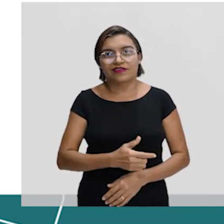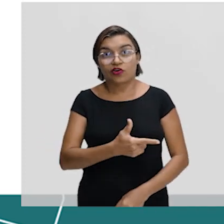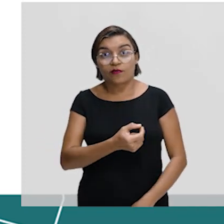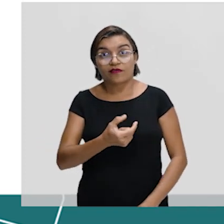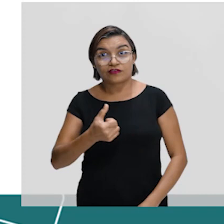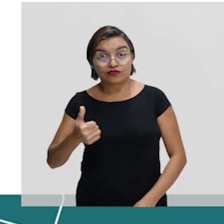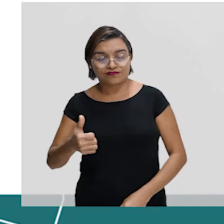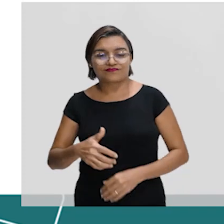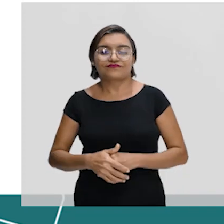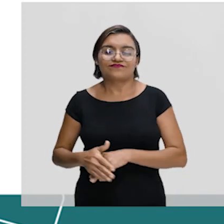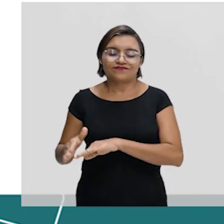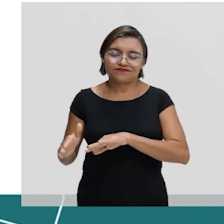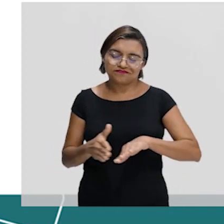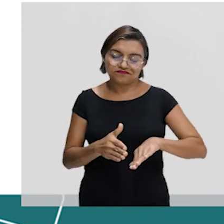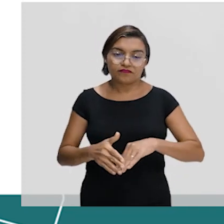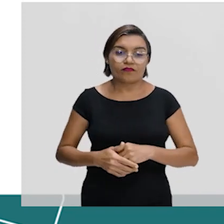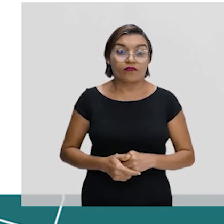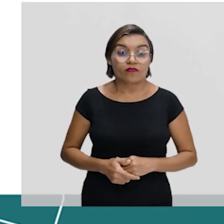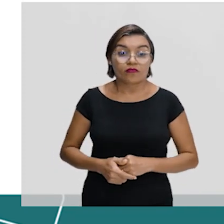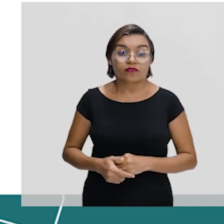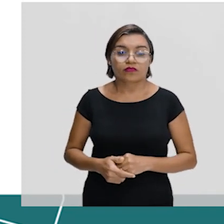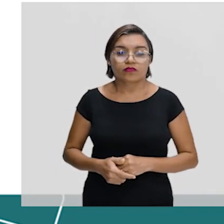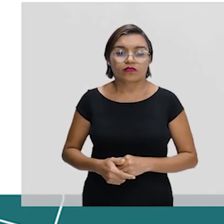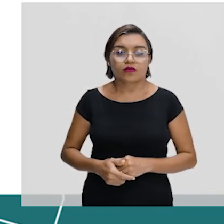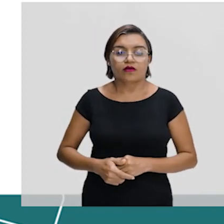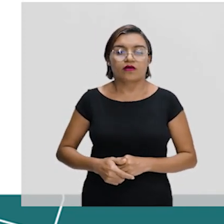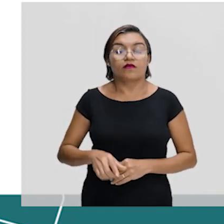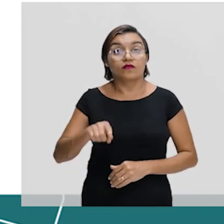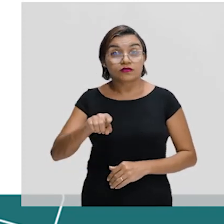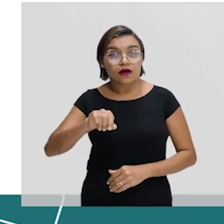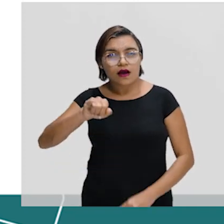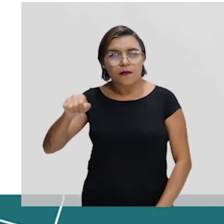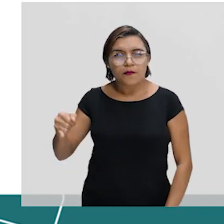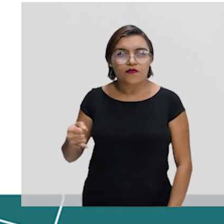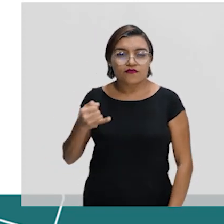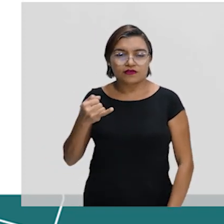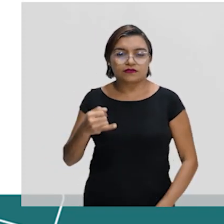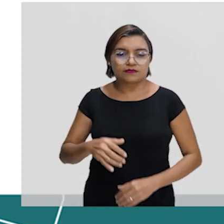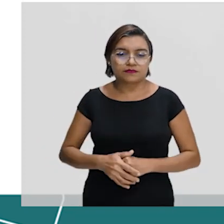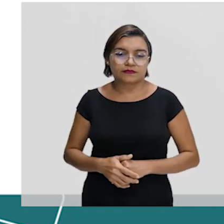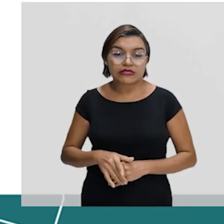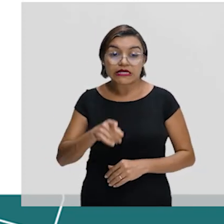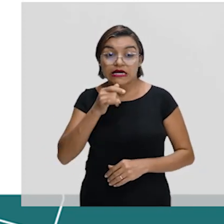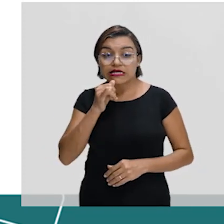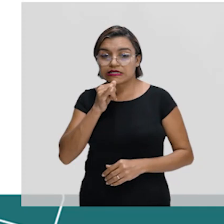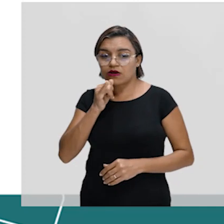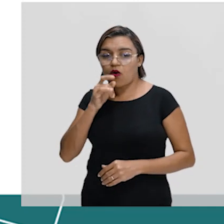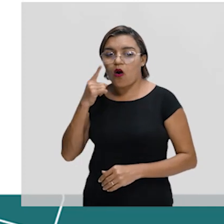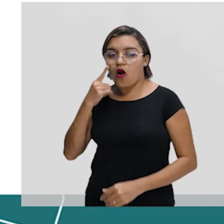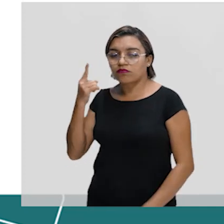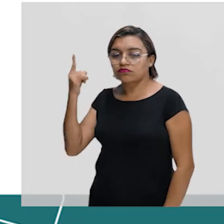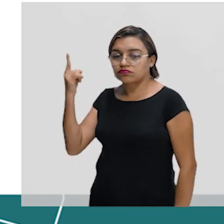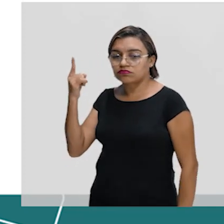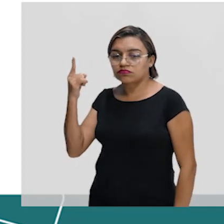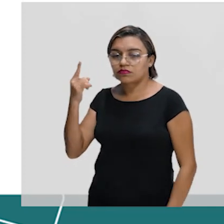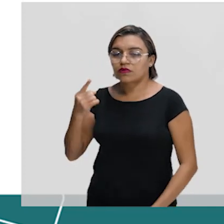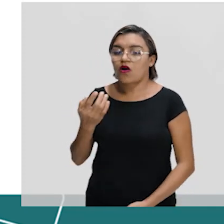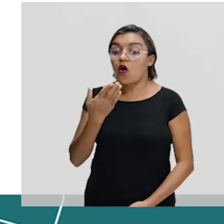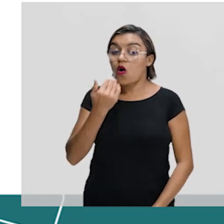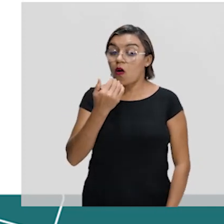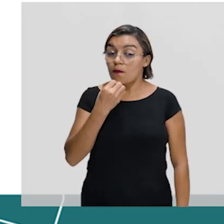aproveite. É um desejo. Que aproveite. Então, bom apetite. Bom apetite.